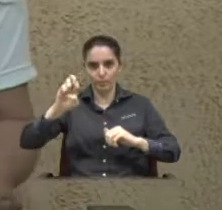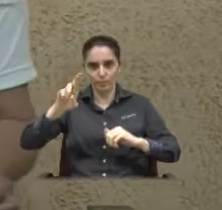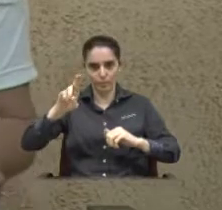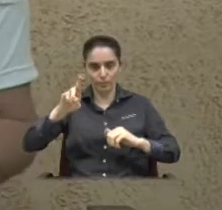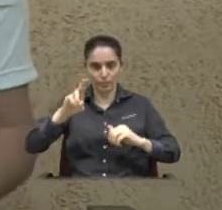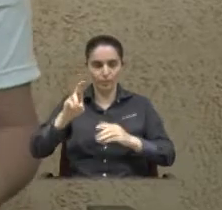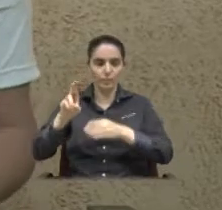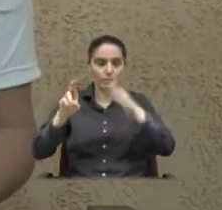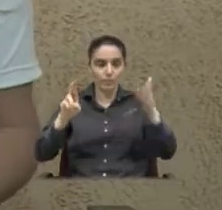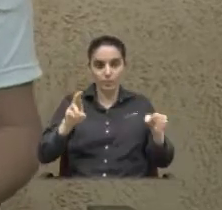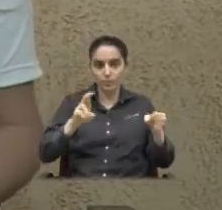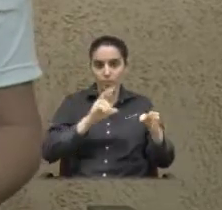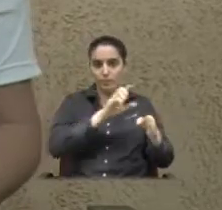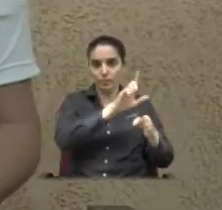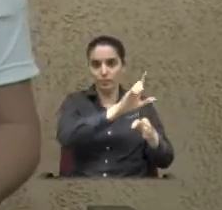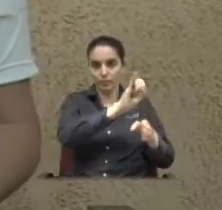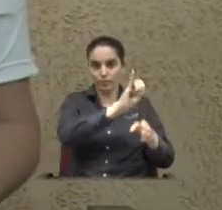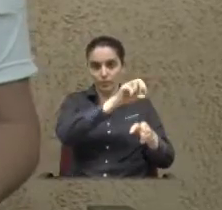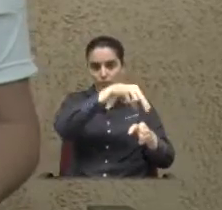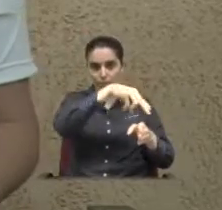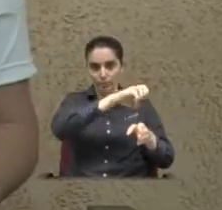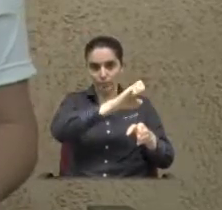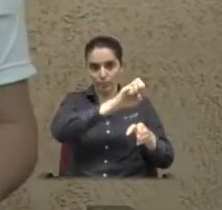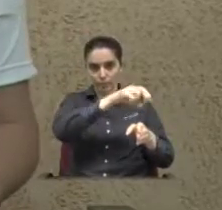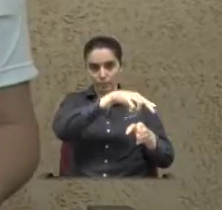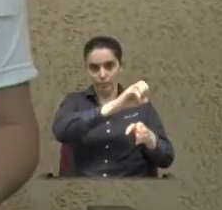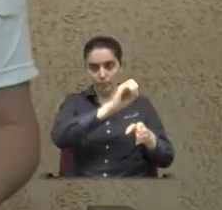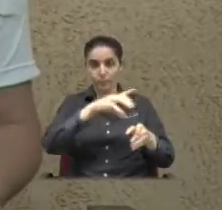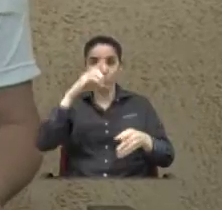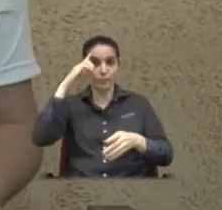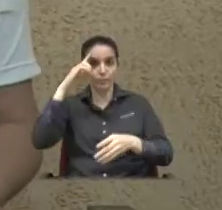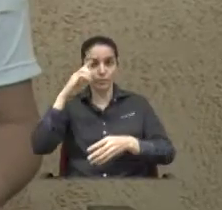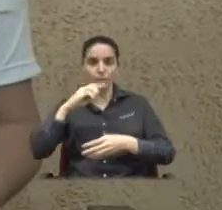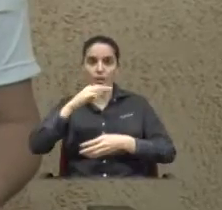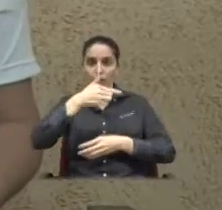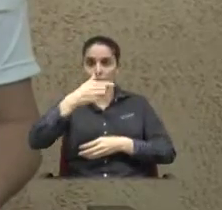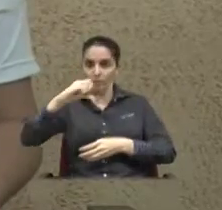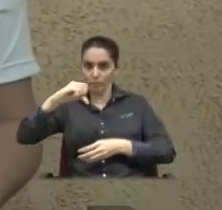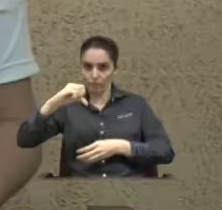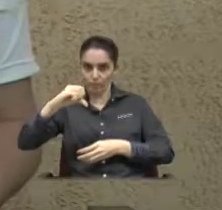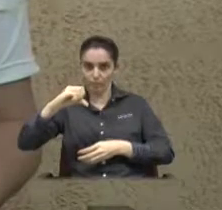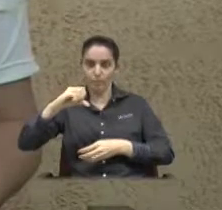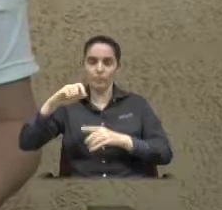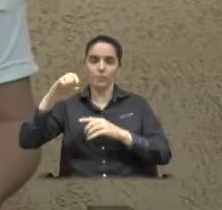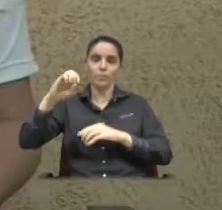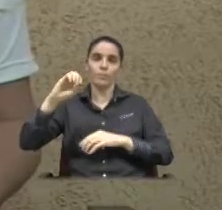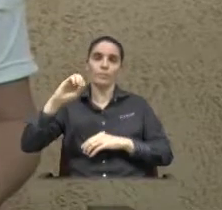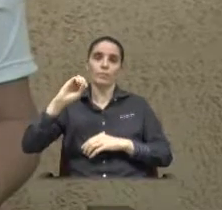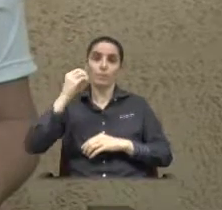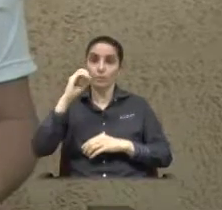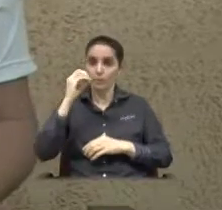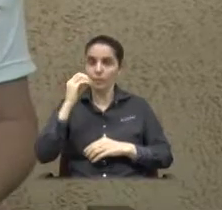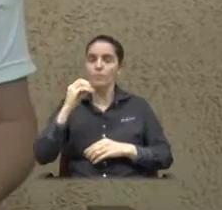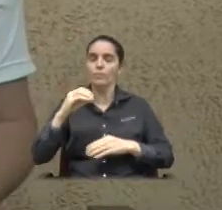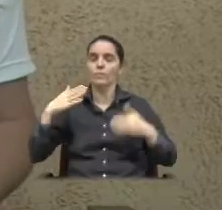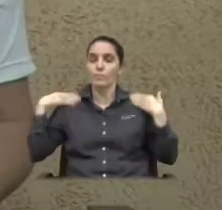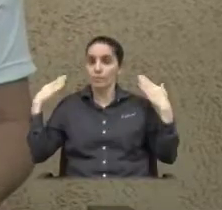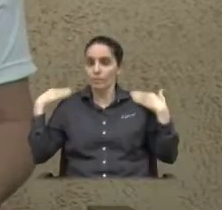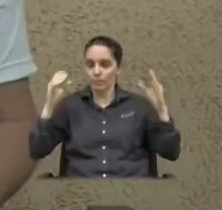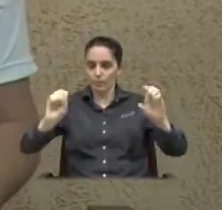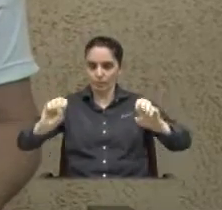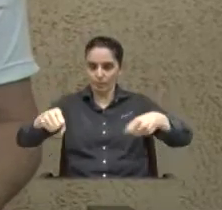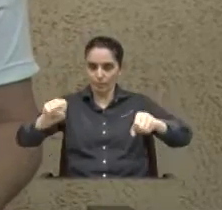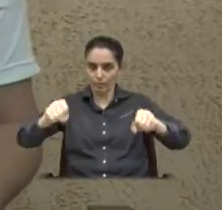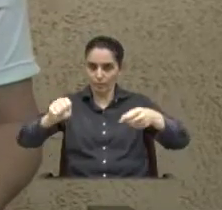Linense. No domingo, dia 29/10, às 7h30 da manhã, acontecerá um passeio de moto.